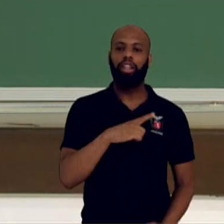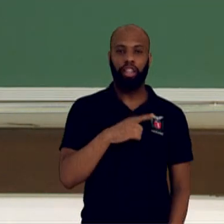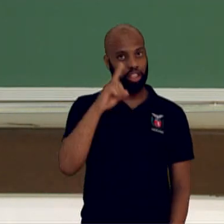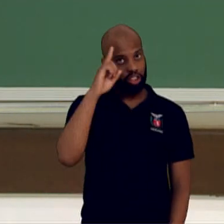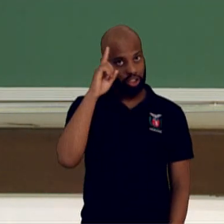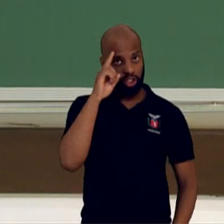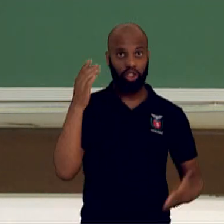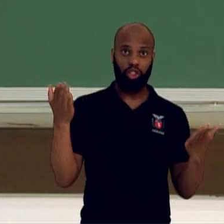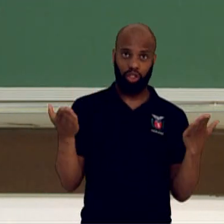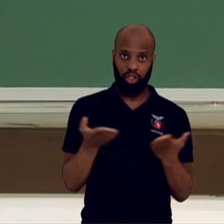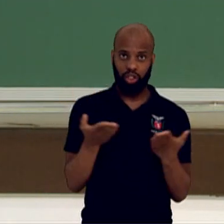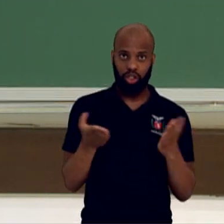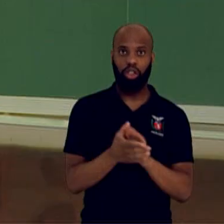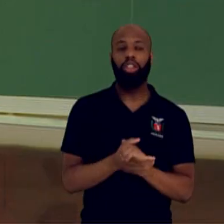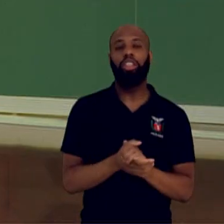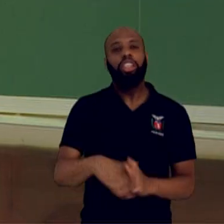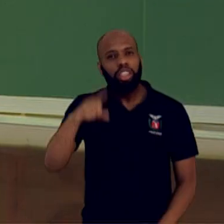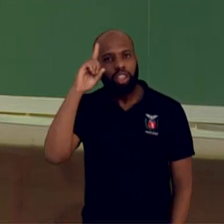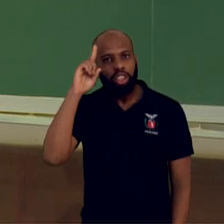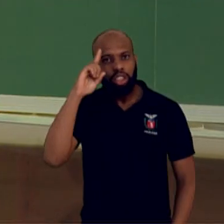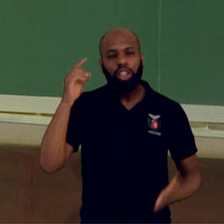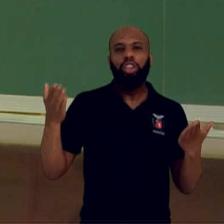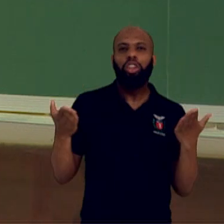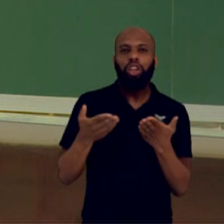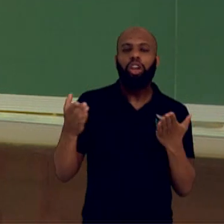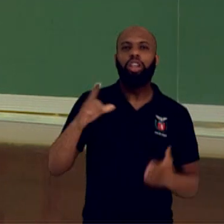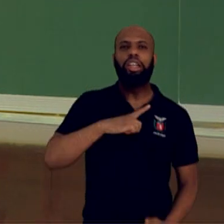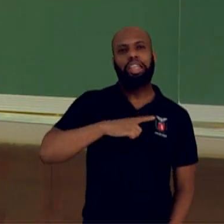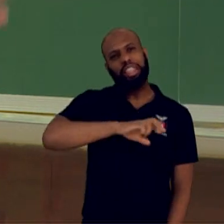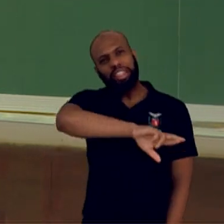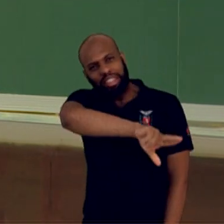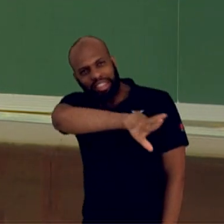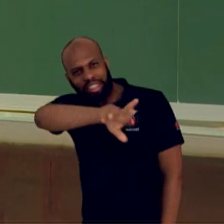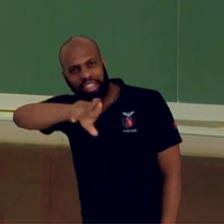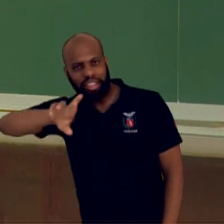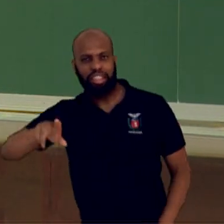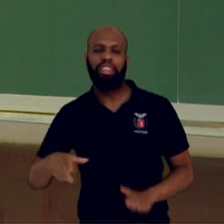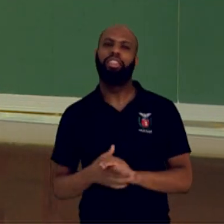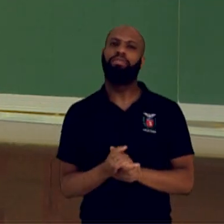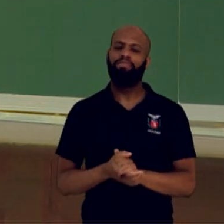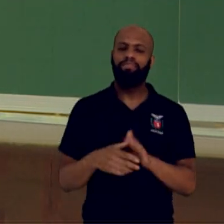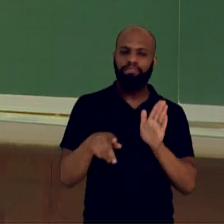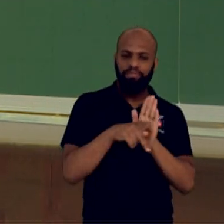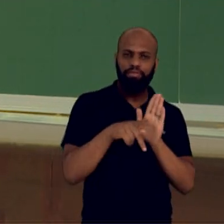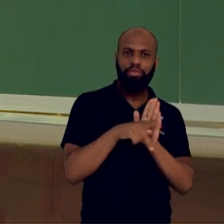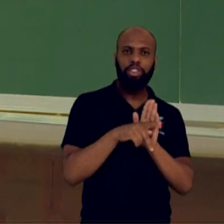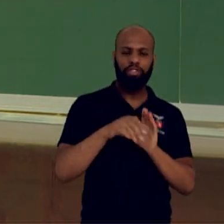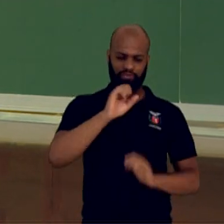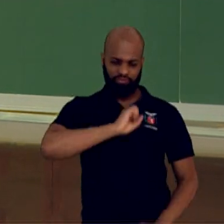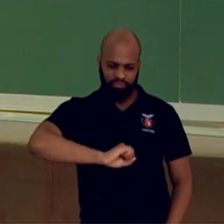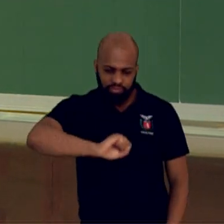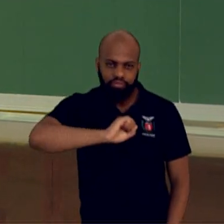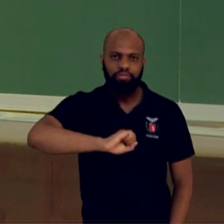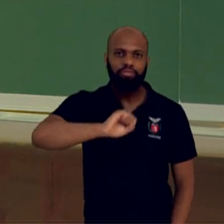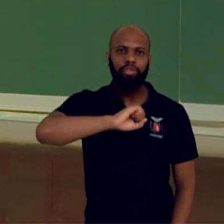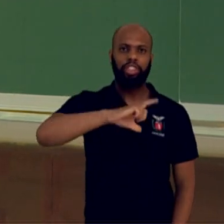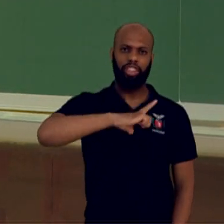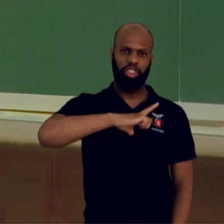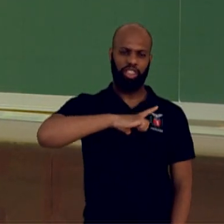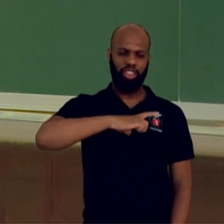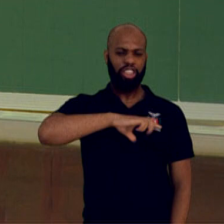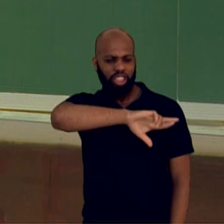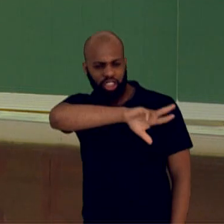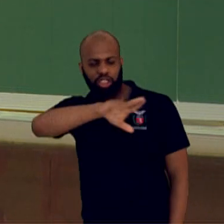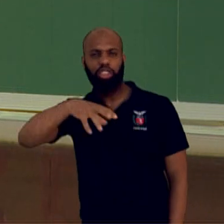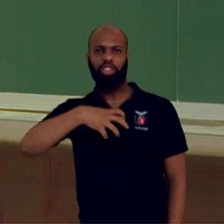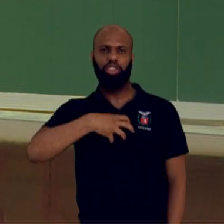de hoje. Nos dias de hoje, pessoal, existem várias vertentes do funk, né? Vários formatos, né?